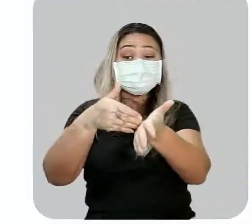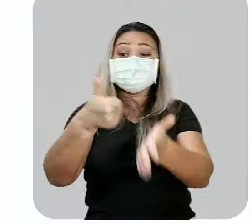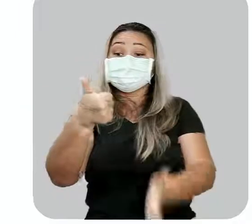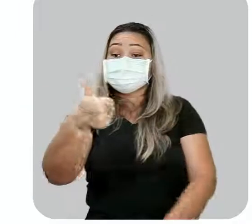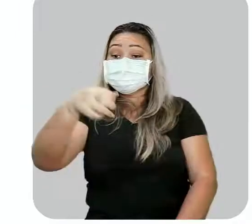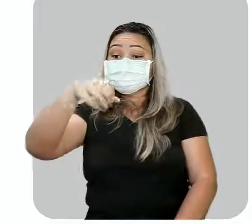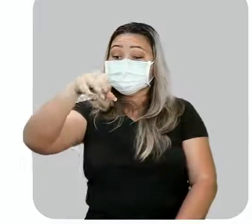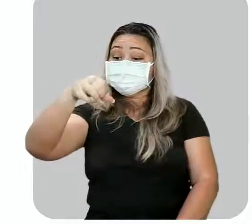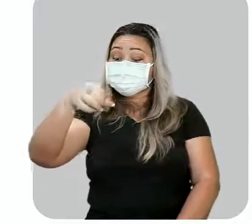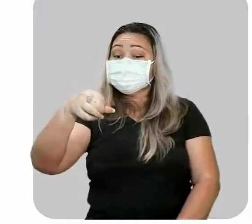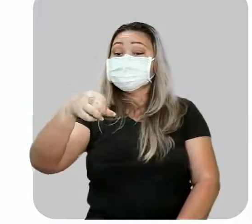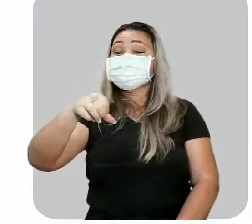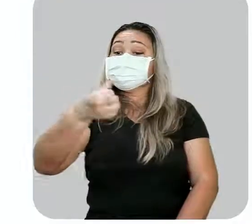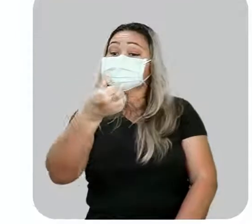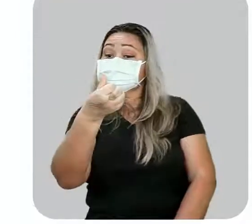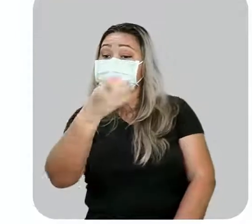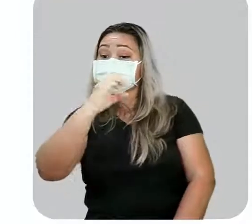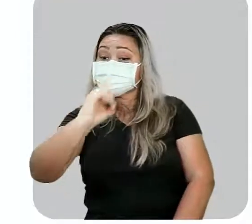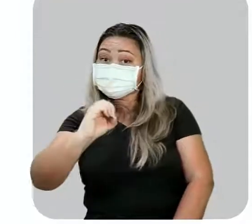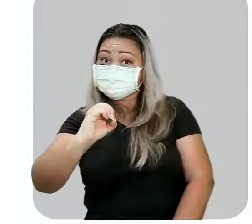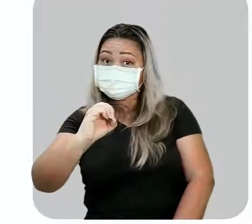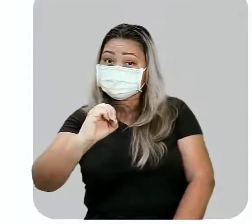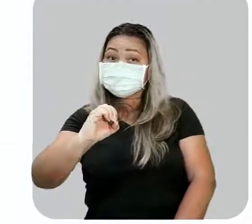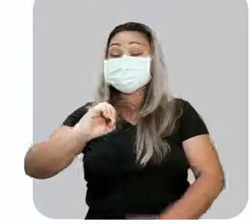1945 a